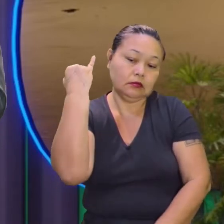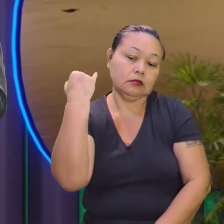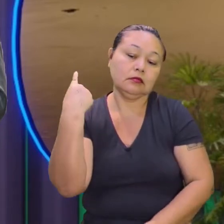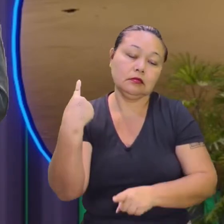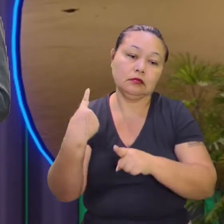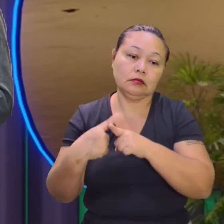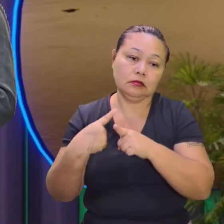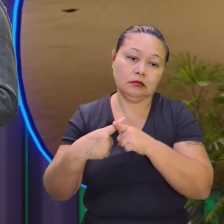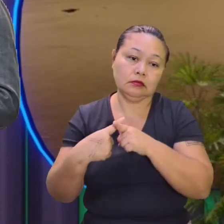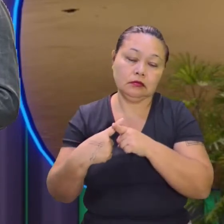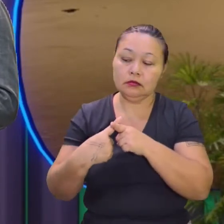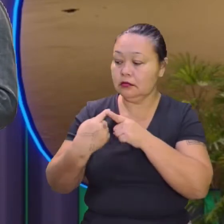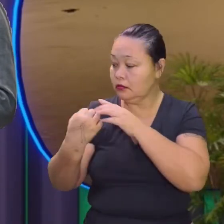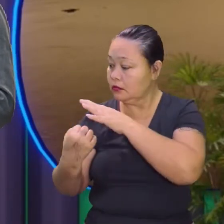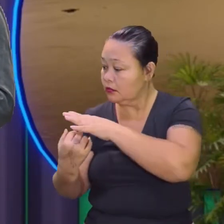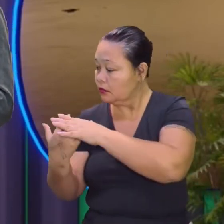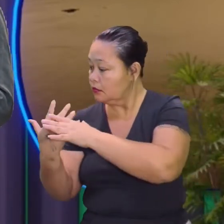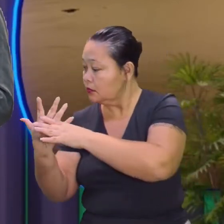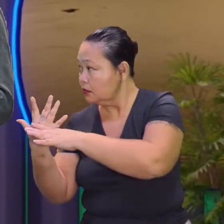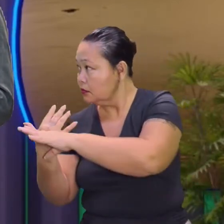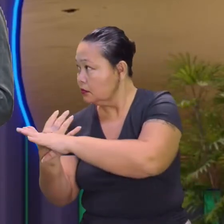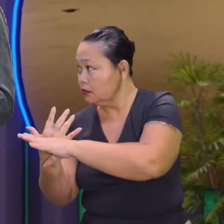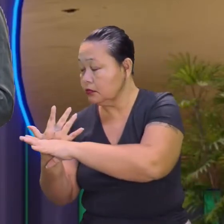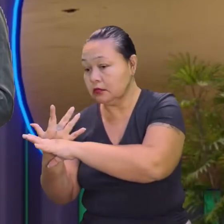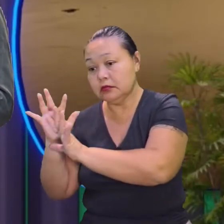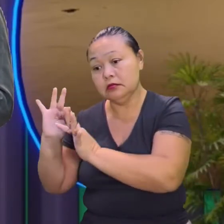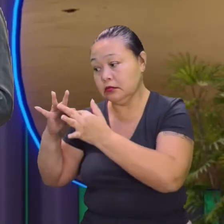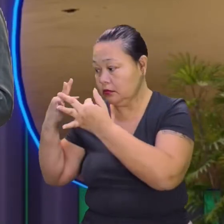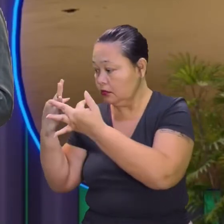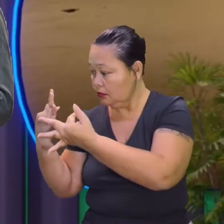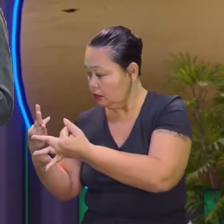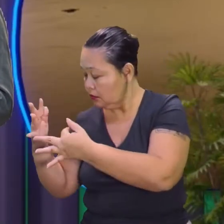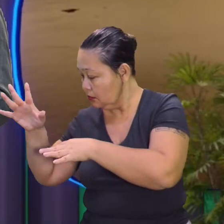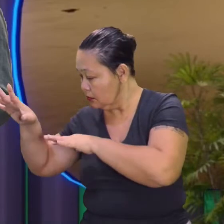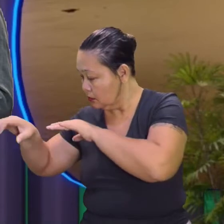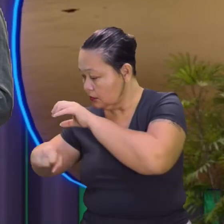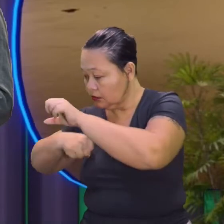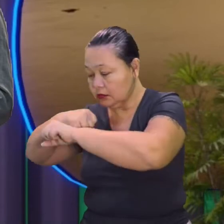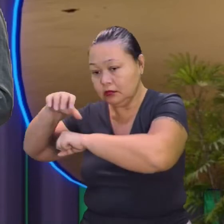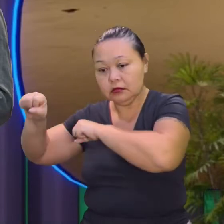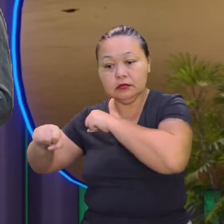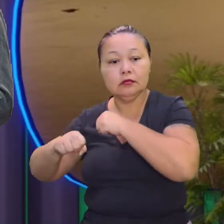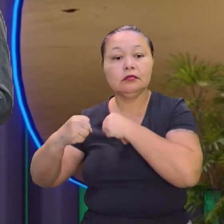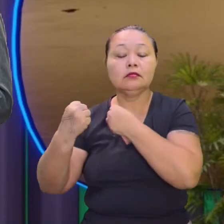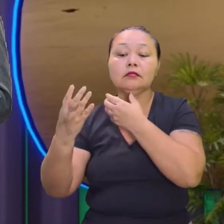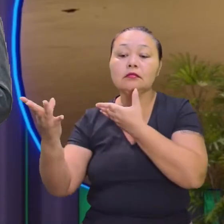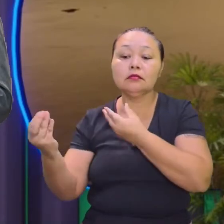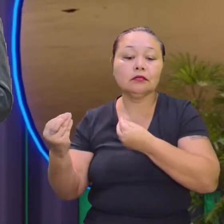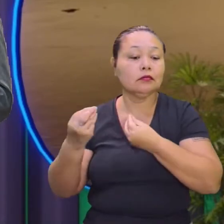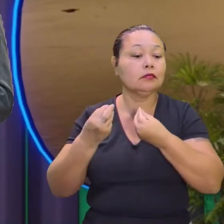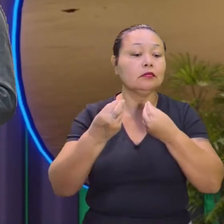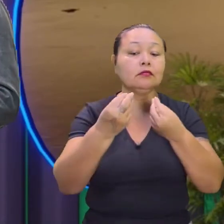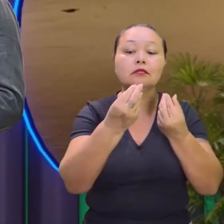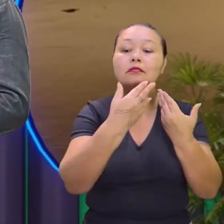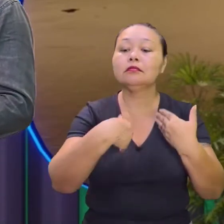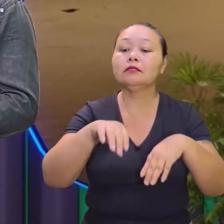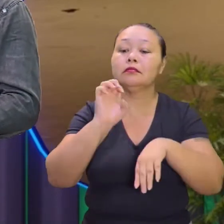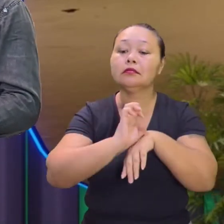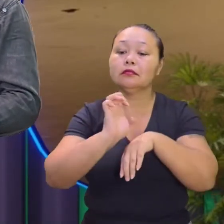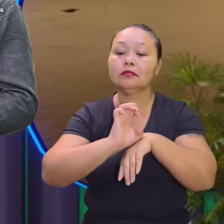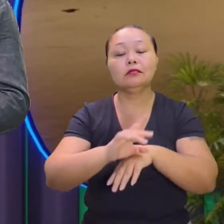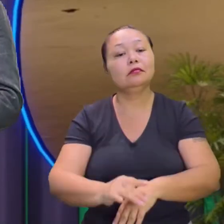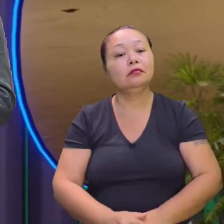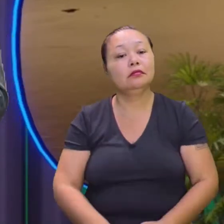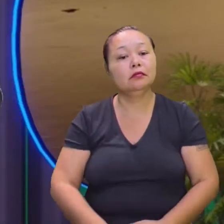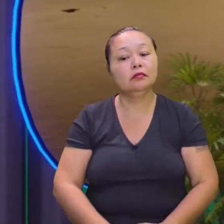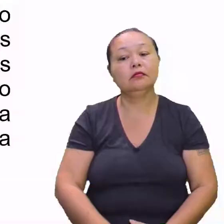importantíssimo, porque ela planta, a agricultura familiar planta, cultiva para abastecer o estado.